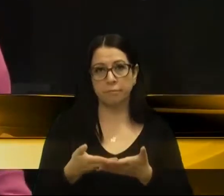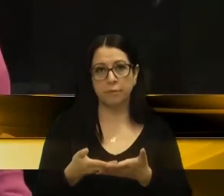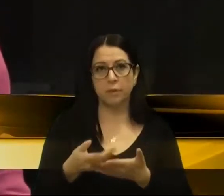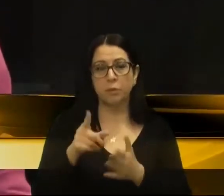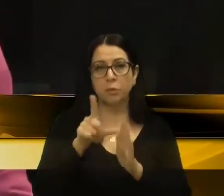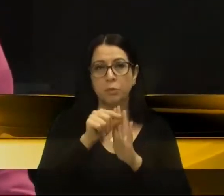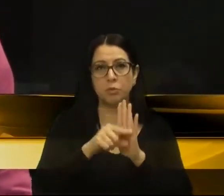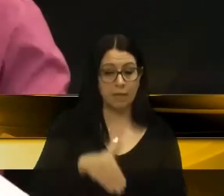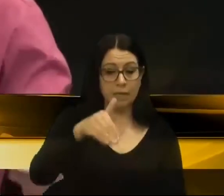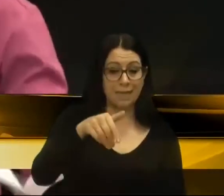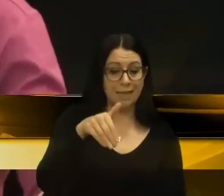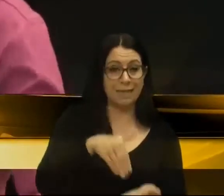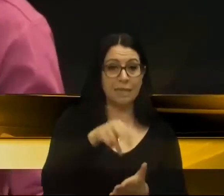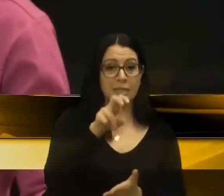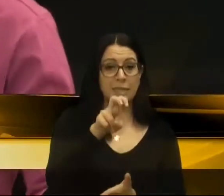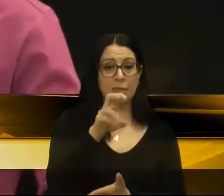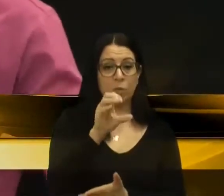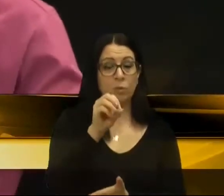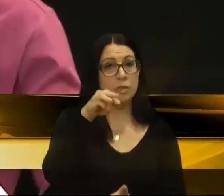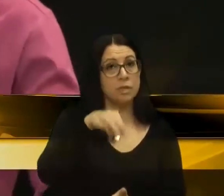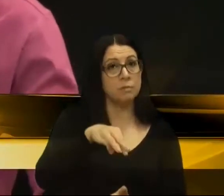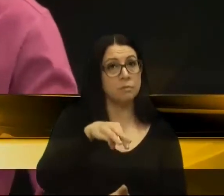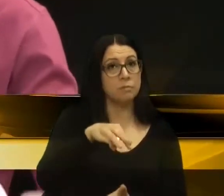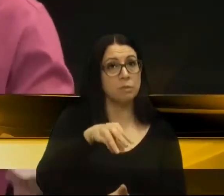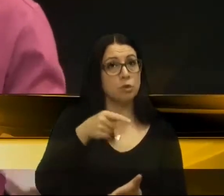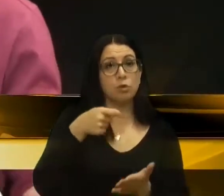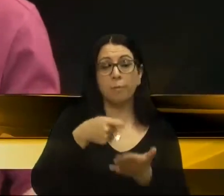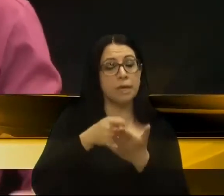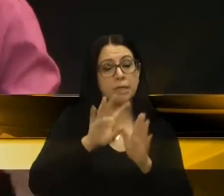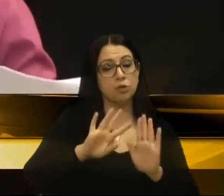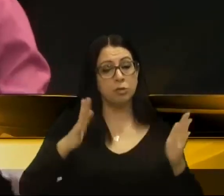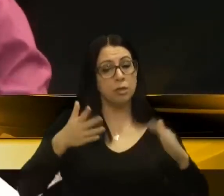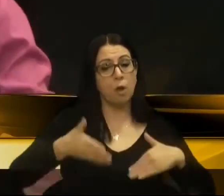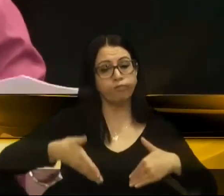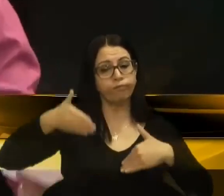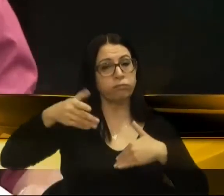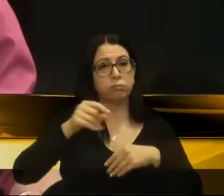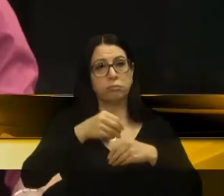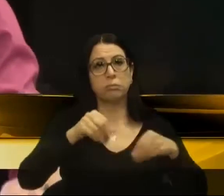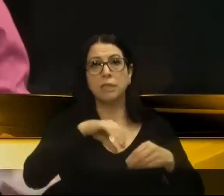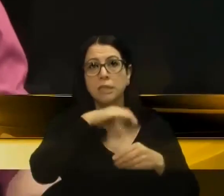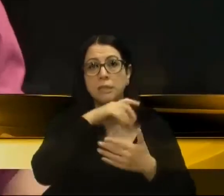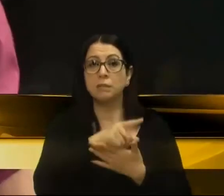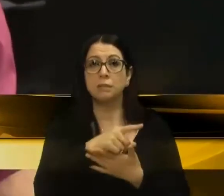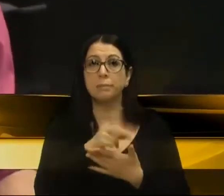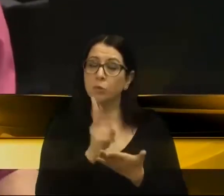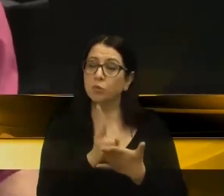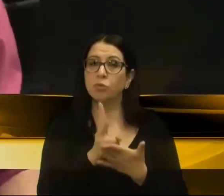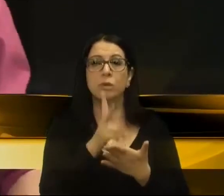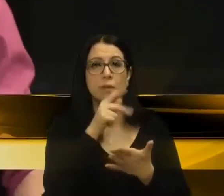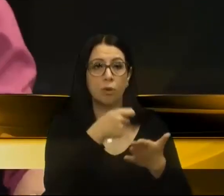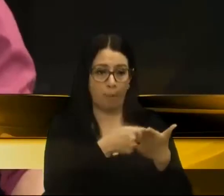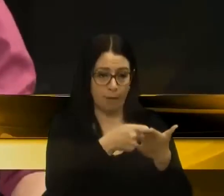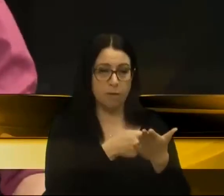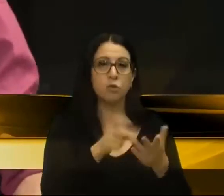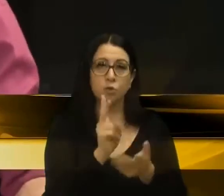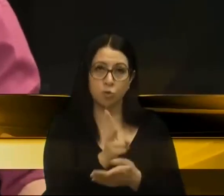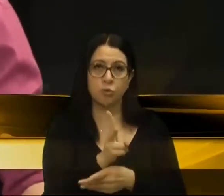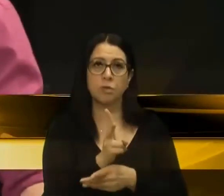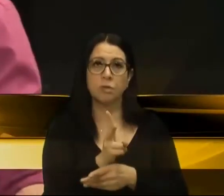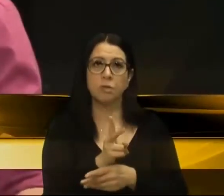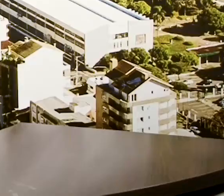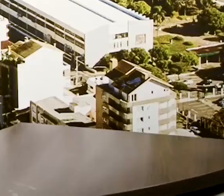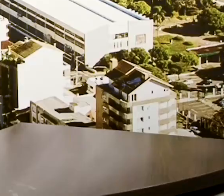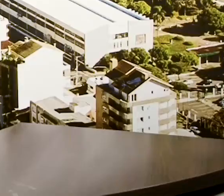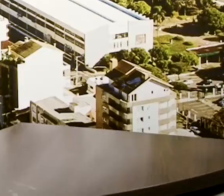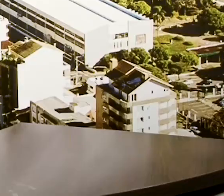ao artigo 178. Só vai tirar a obrigação de cercá-los ou murá-los, os terrenos baldio, mas continua a obrigação de mantê-los limpos